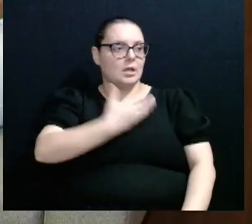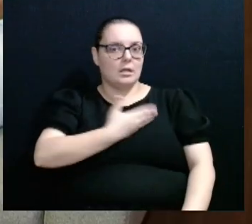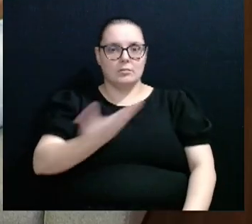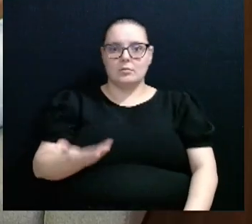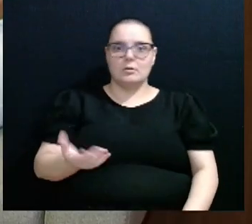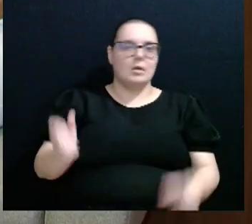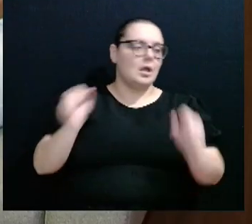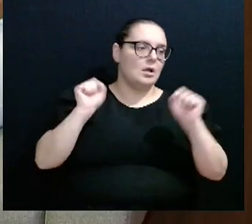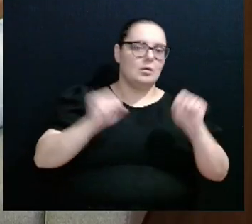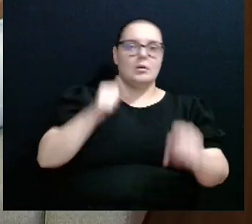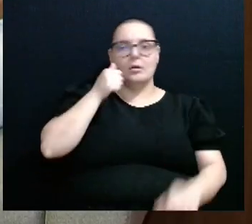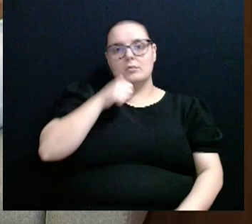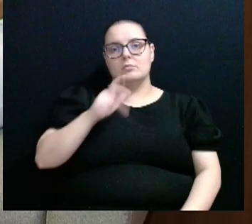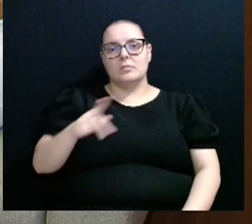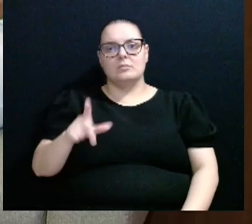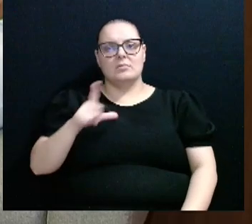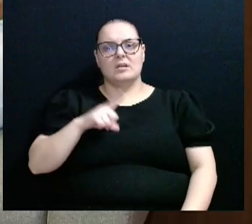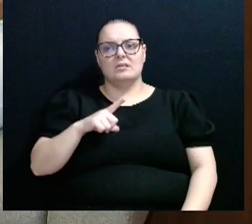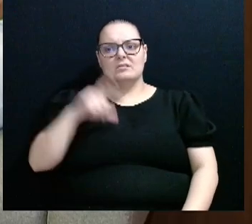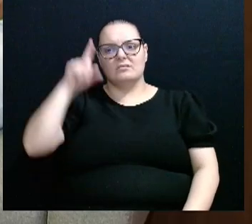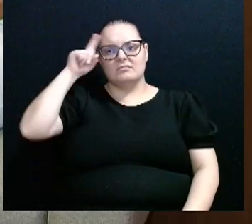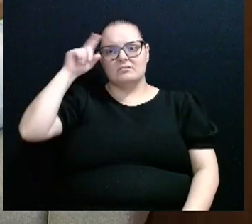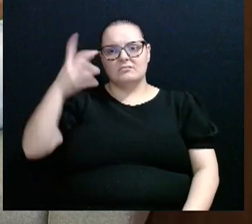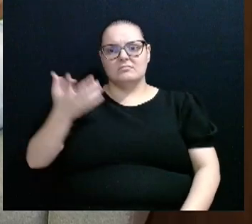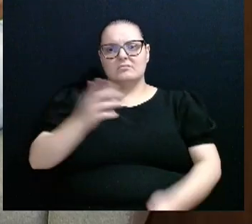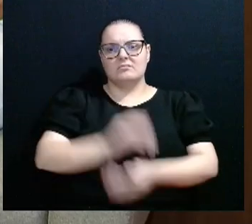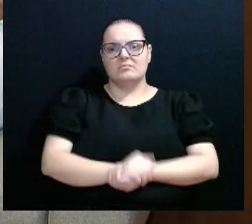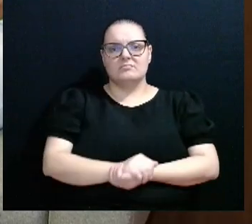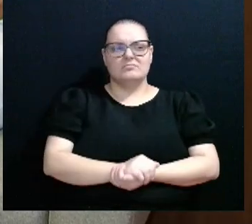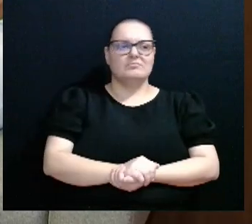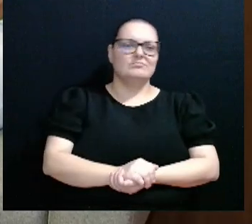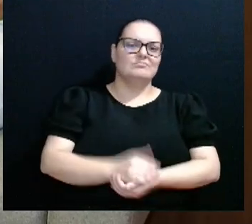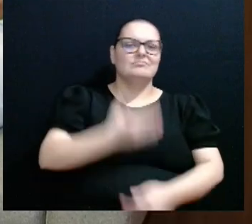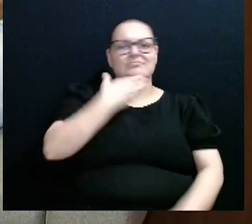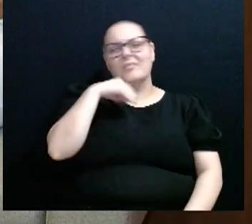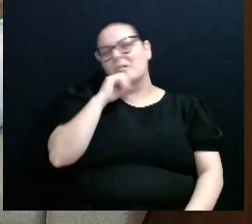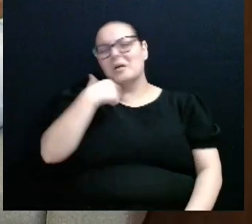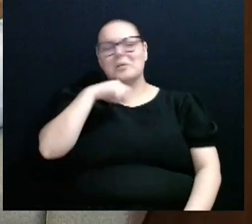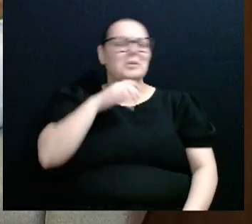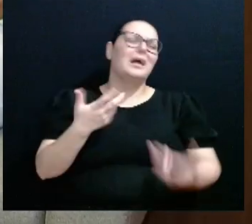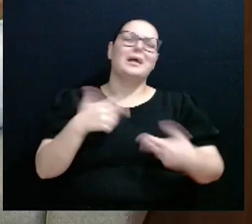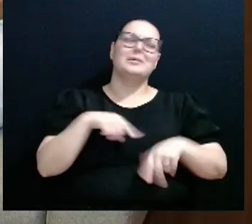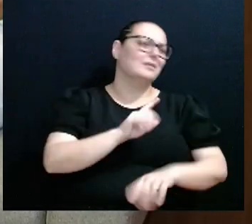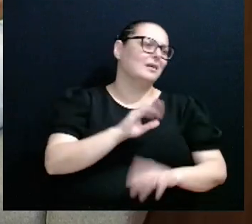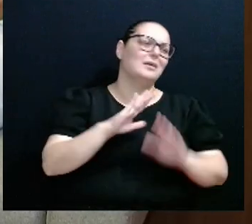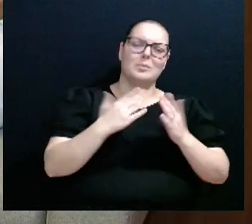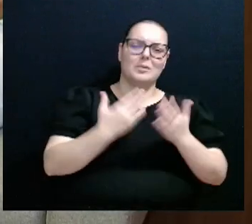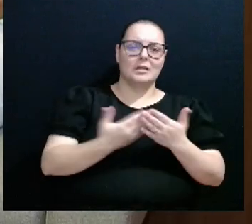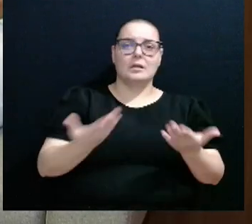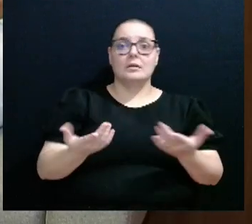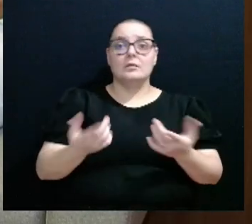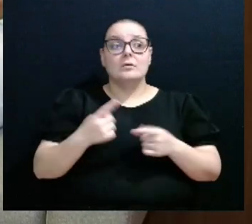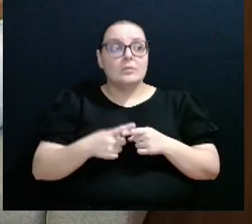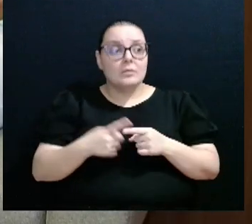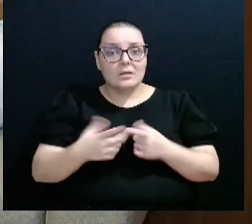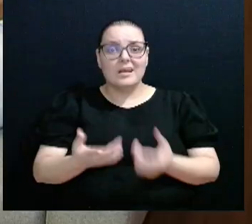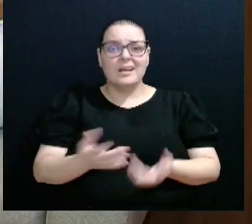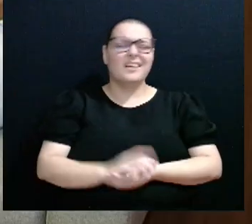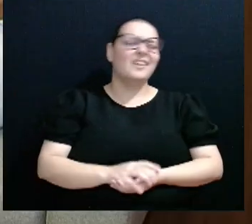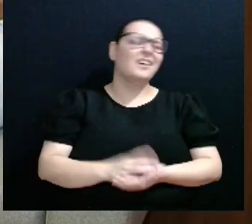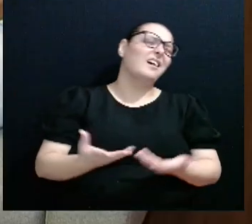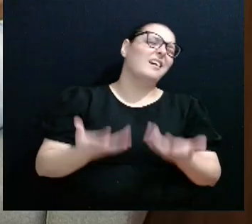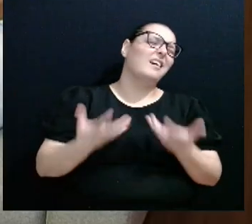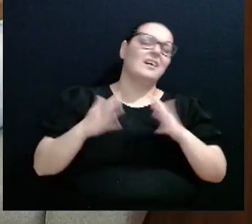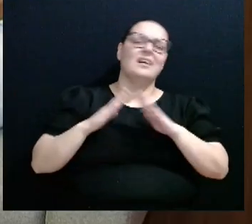tem dia também que ele fala: Papai, mamãe, eu não quero ir na escola. Mas por quê, filho? Ah, quero ficar em casa,